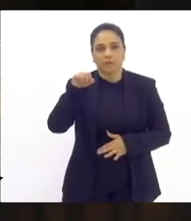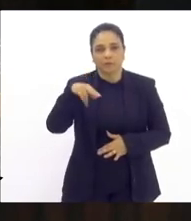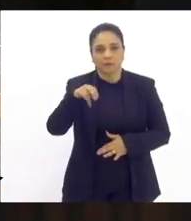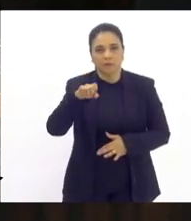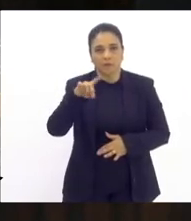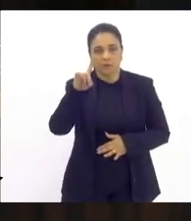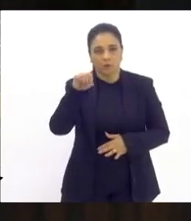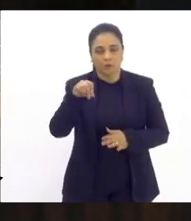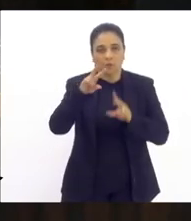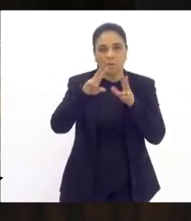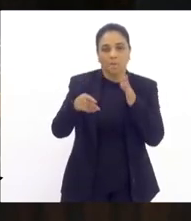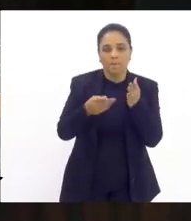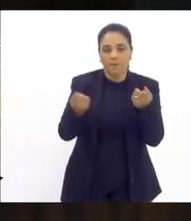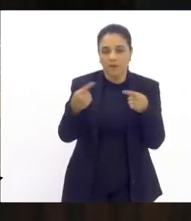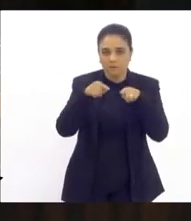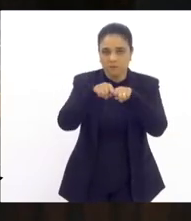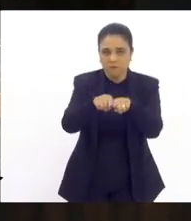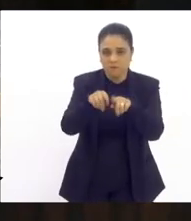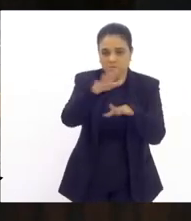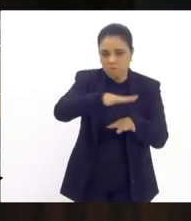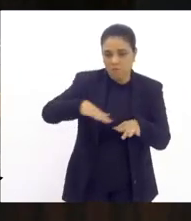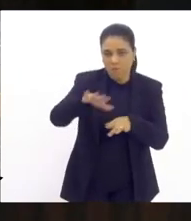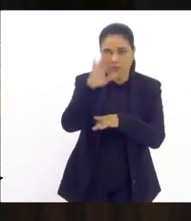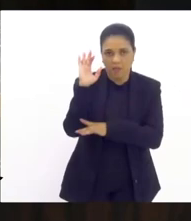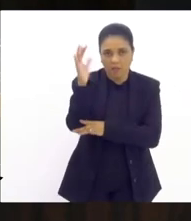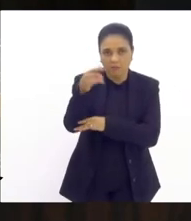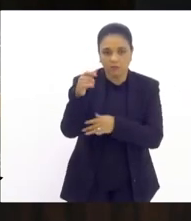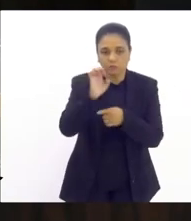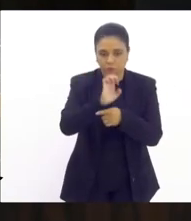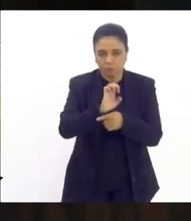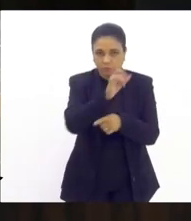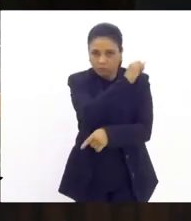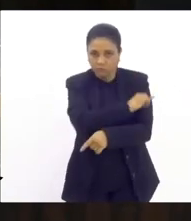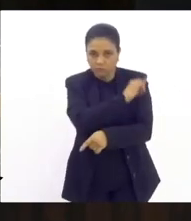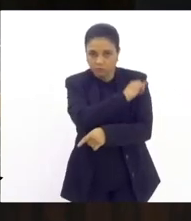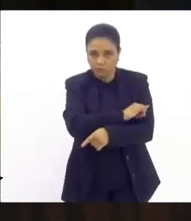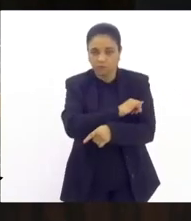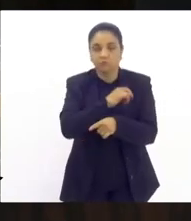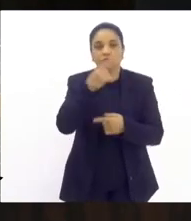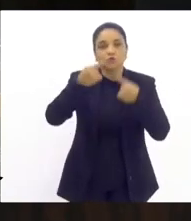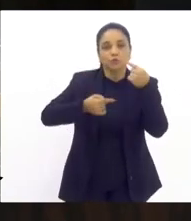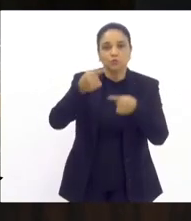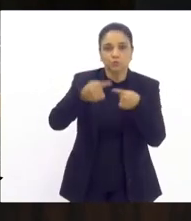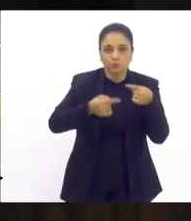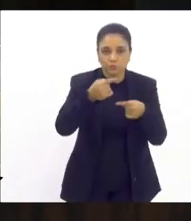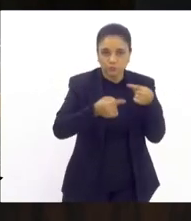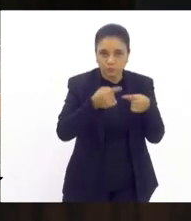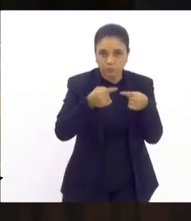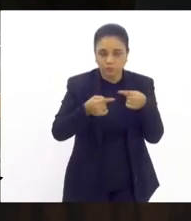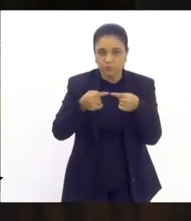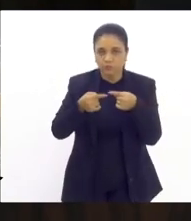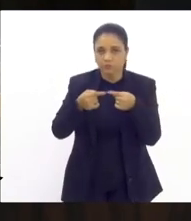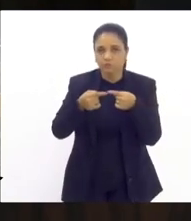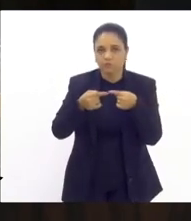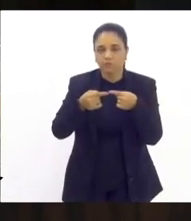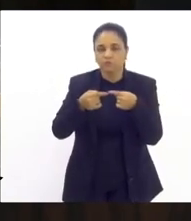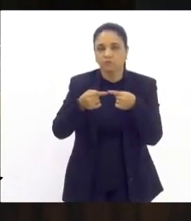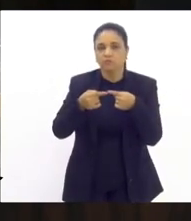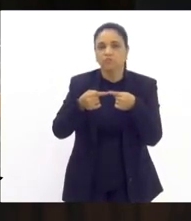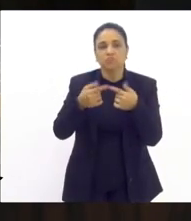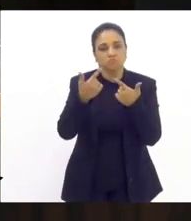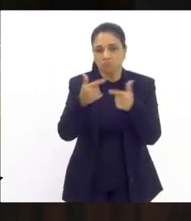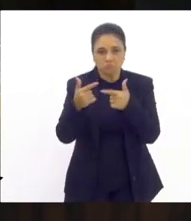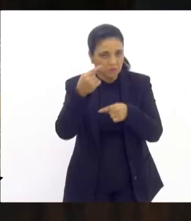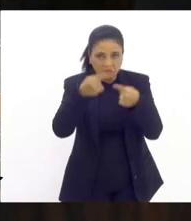parceria do meio ambiente no âmbito do Estado do Rio de Janeiro em discussão havendo com quem não